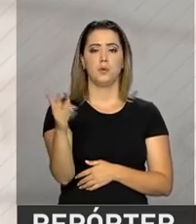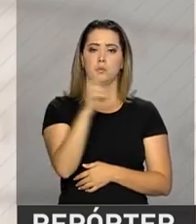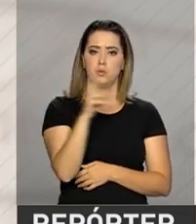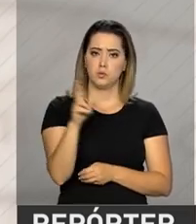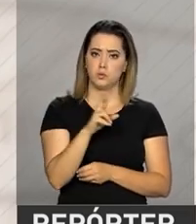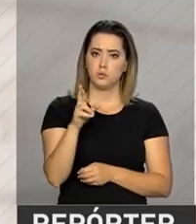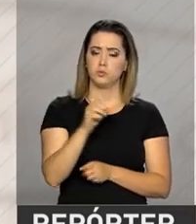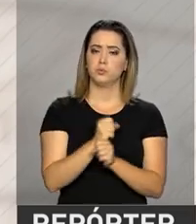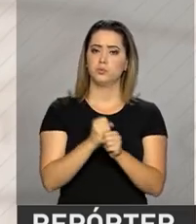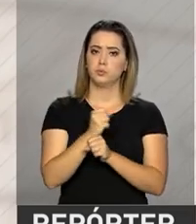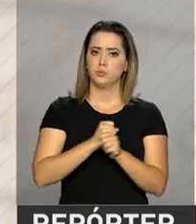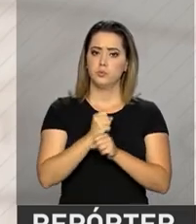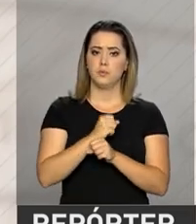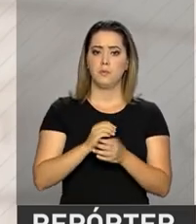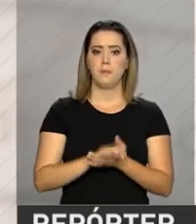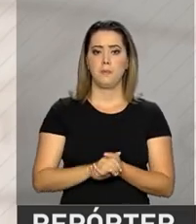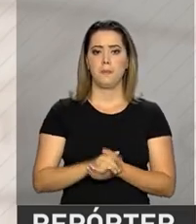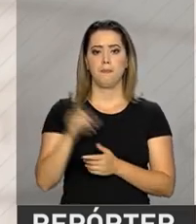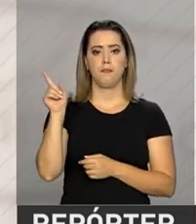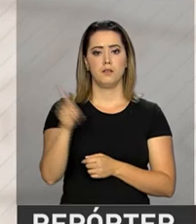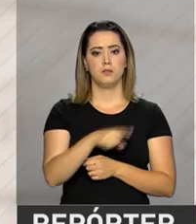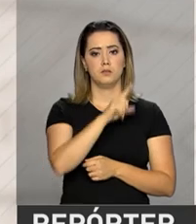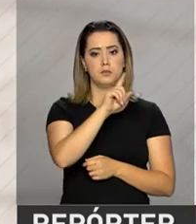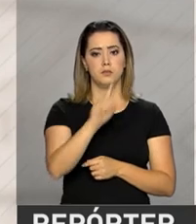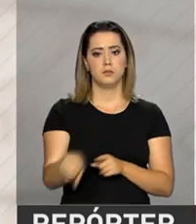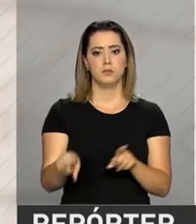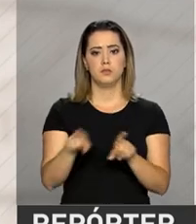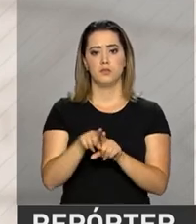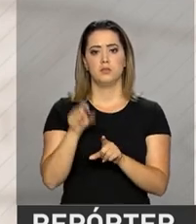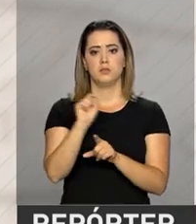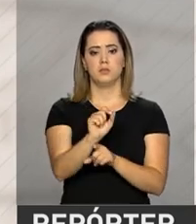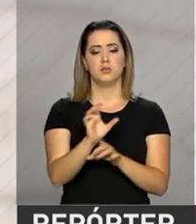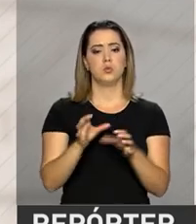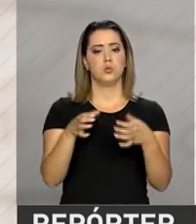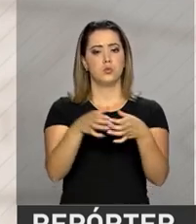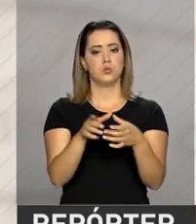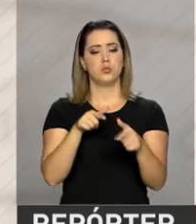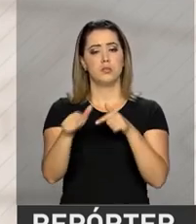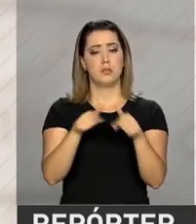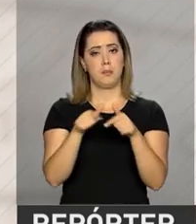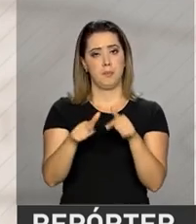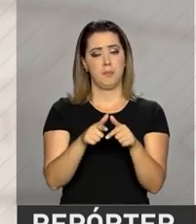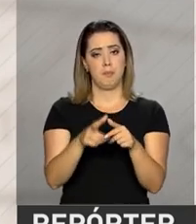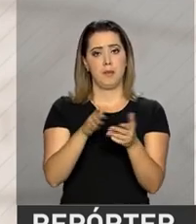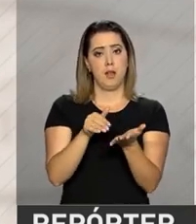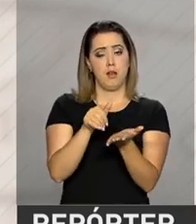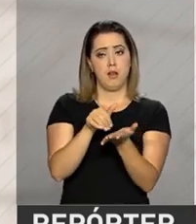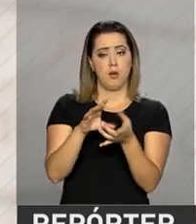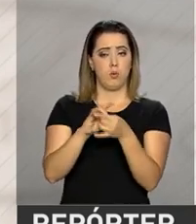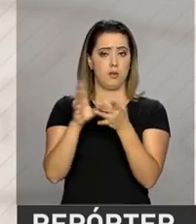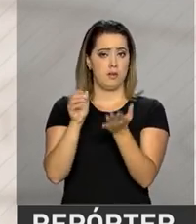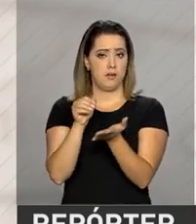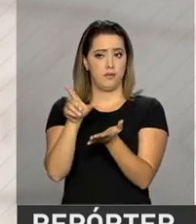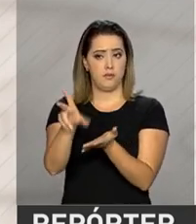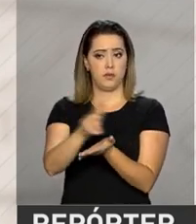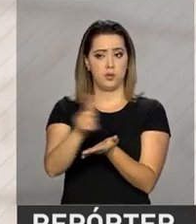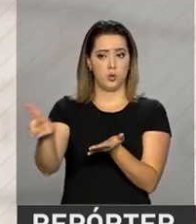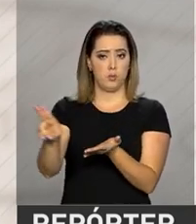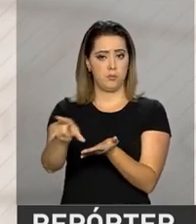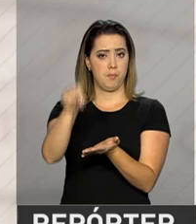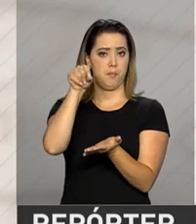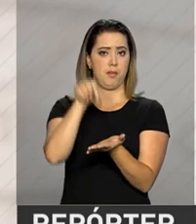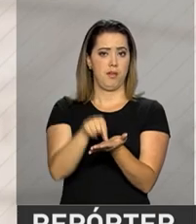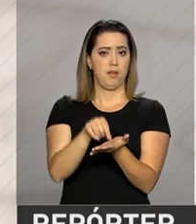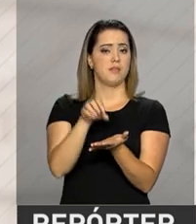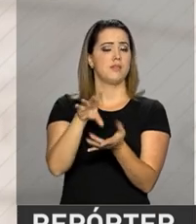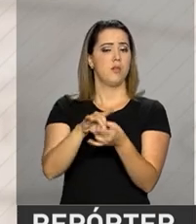por ano campo lá os reajustes de cargos comissionados e gratificações uma economia de 175